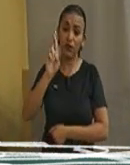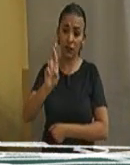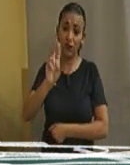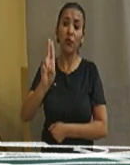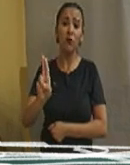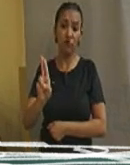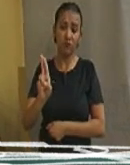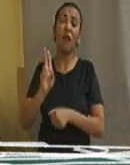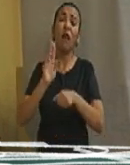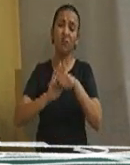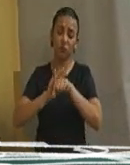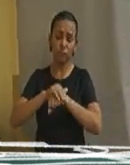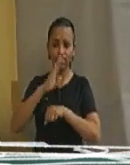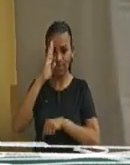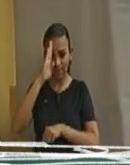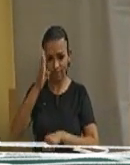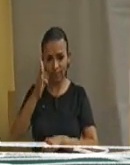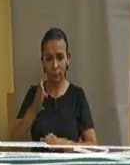noturno,